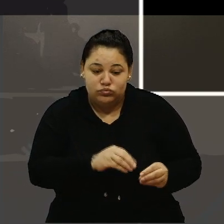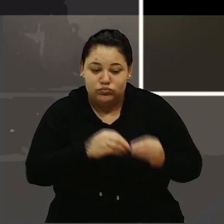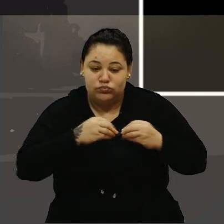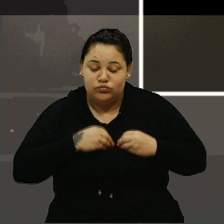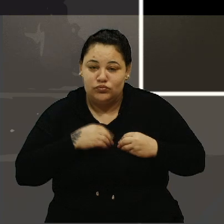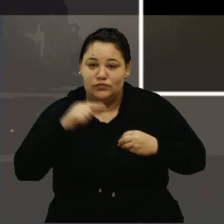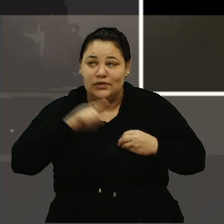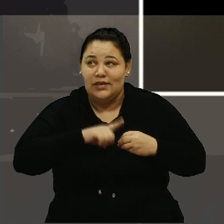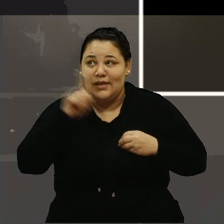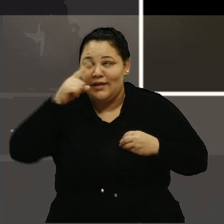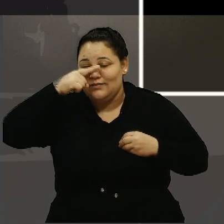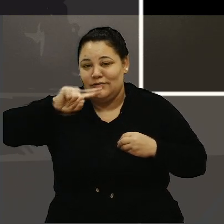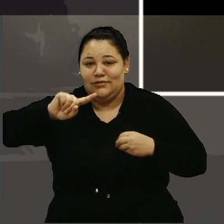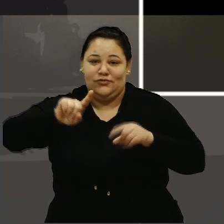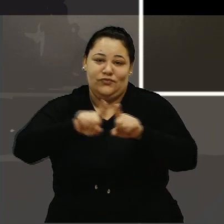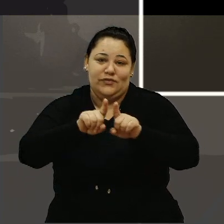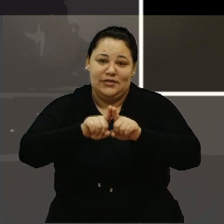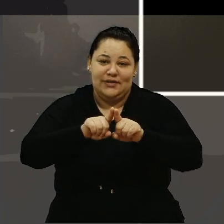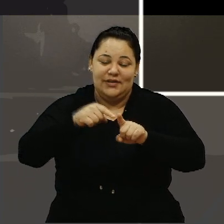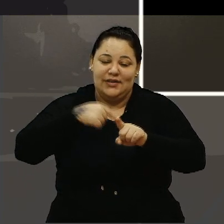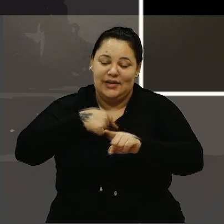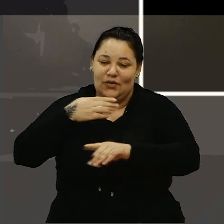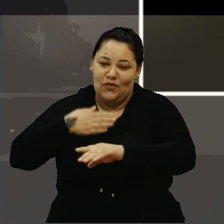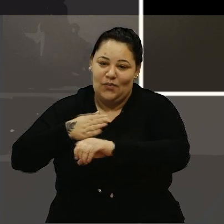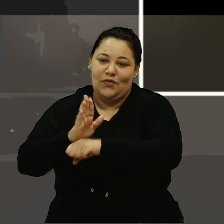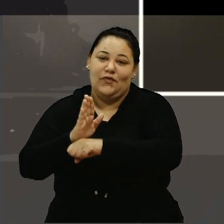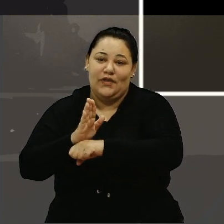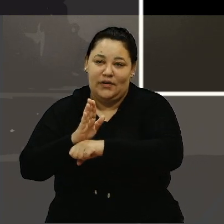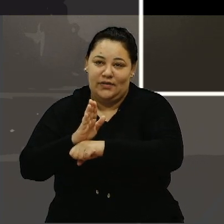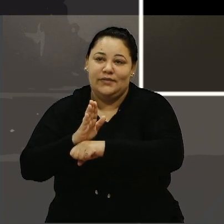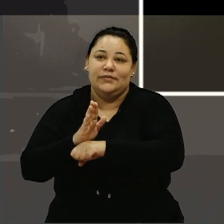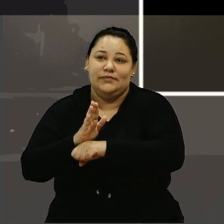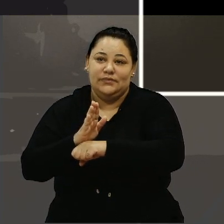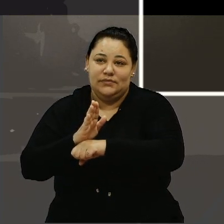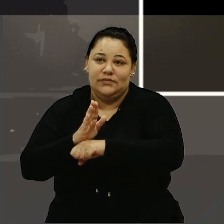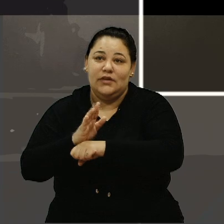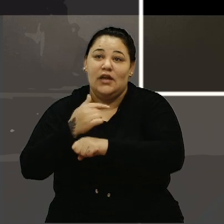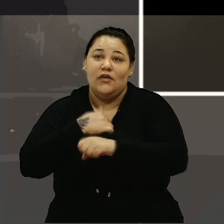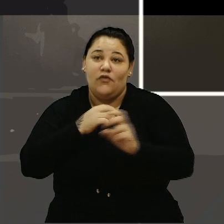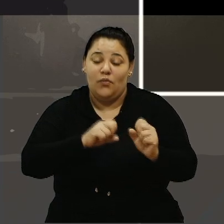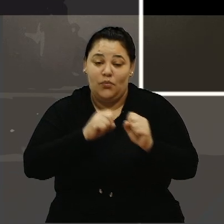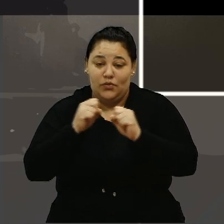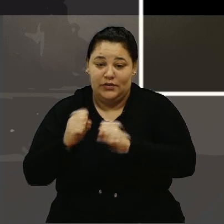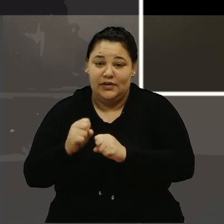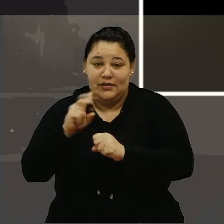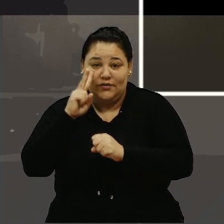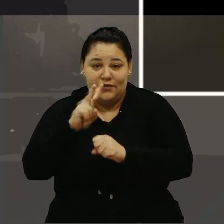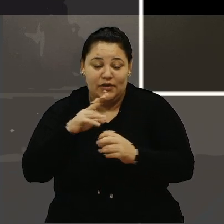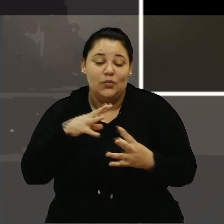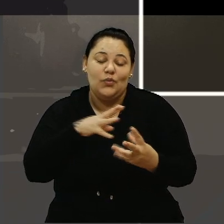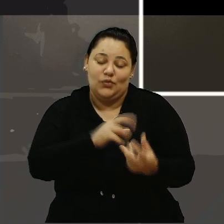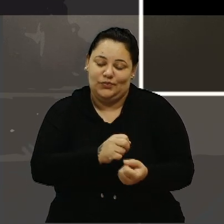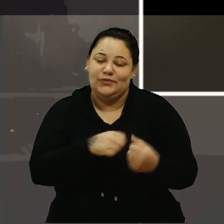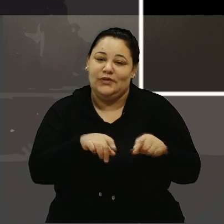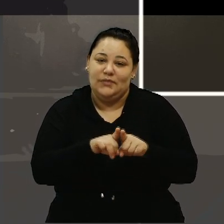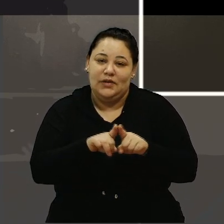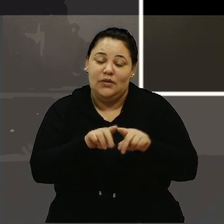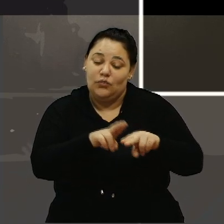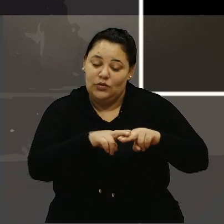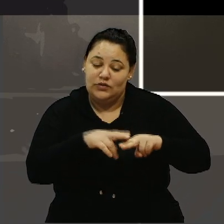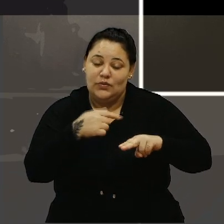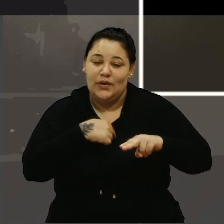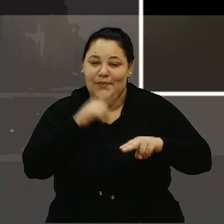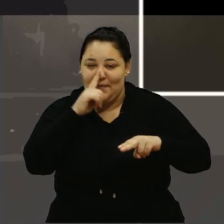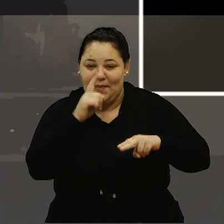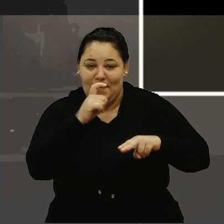na Tailândia. E, gente, eu fui aprovado e vou poder enxergar esse mundão. Por isso, eu e meus pais